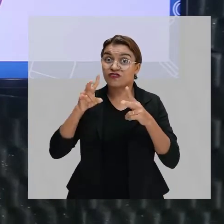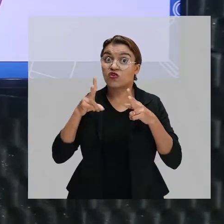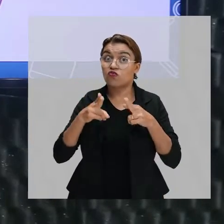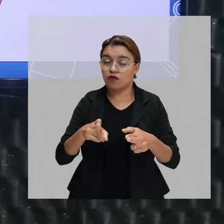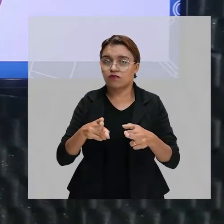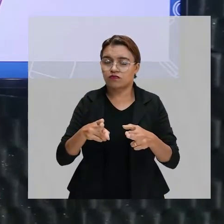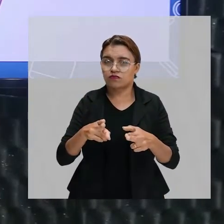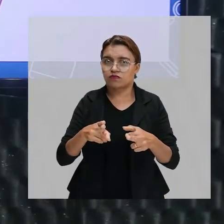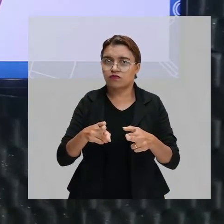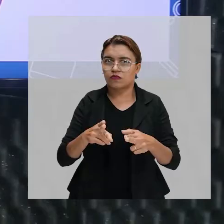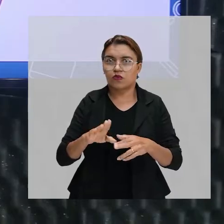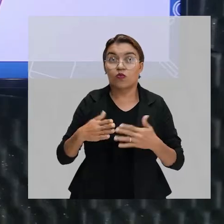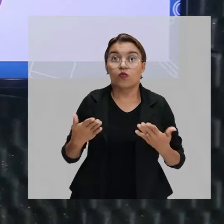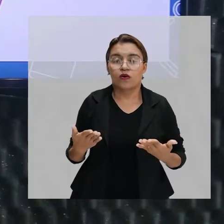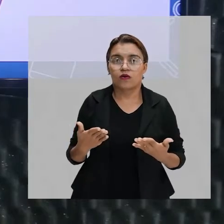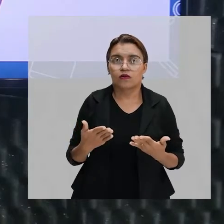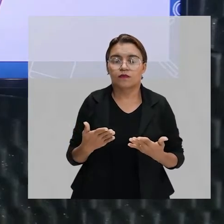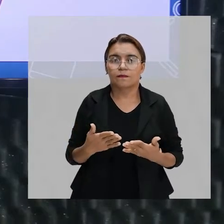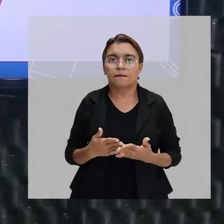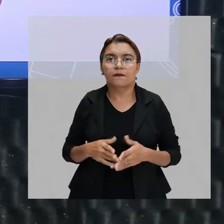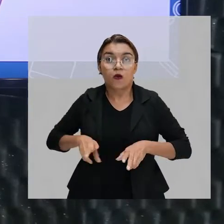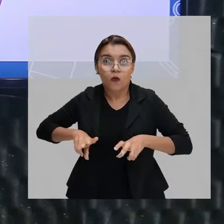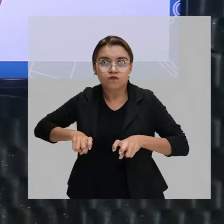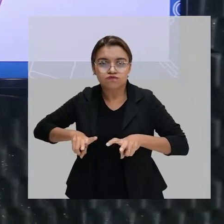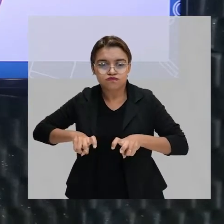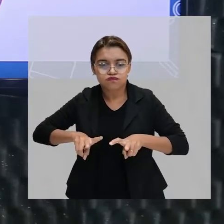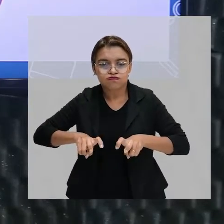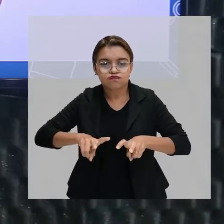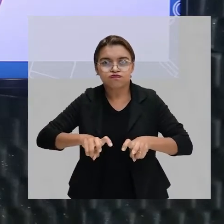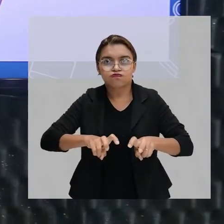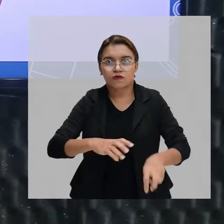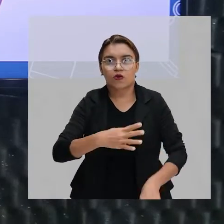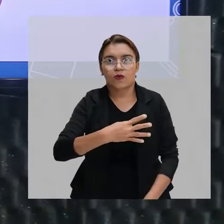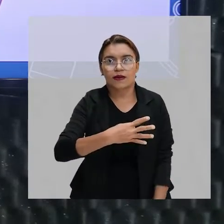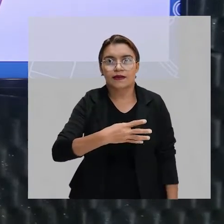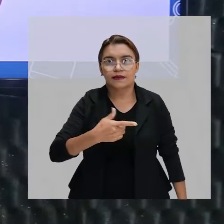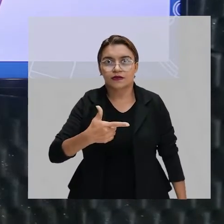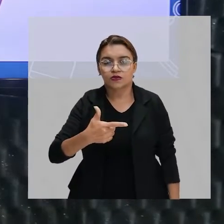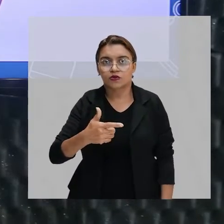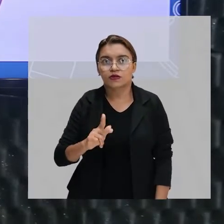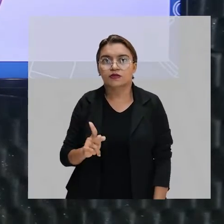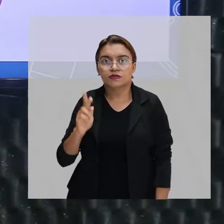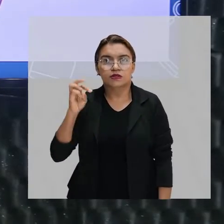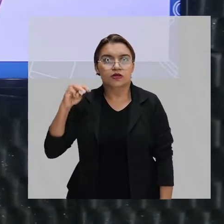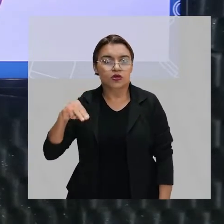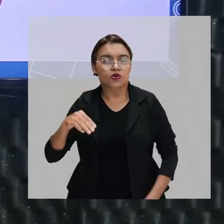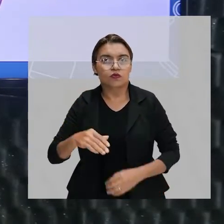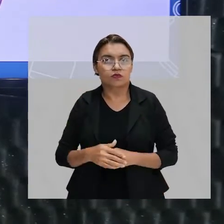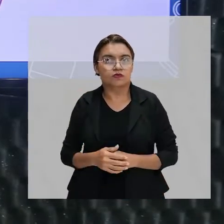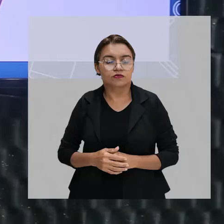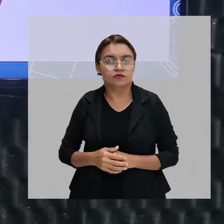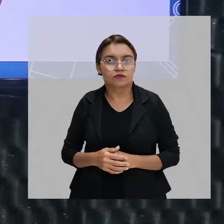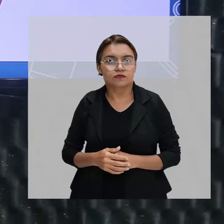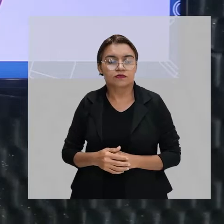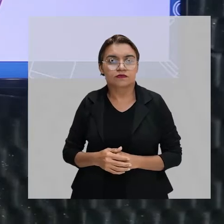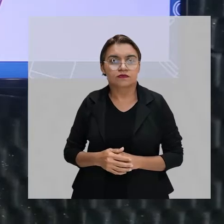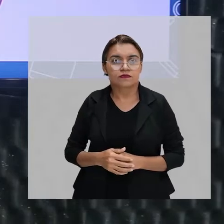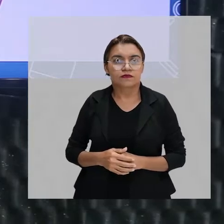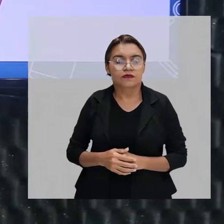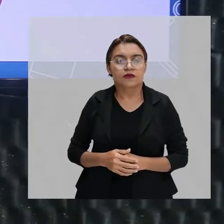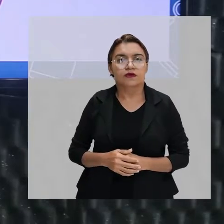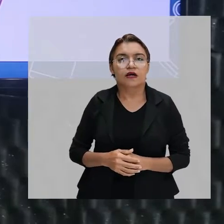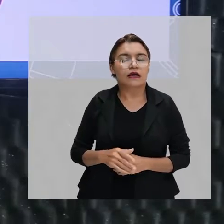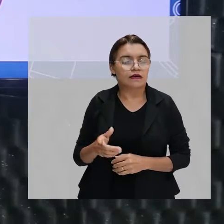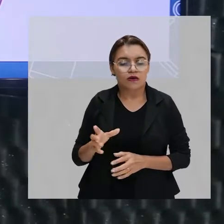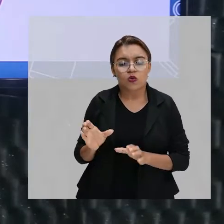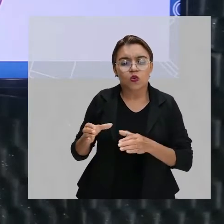era qual correr uma maratona 42 km o que que essa Assessoria fazia ela